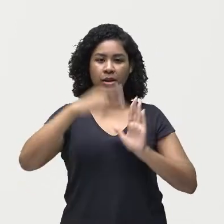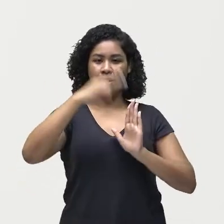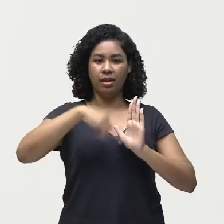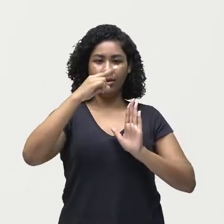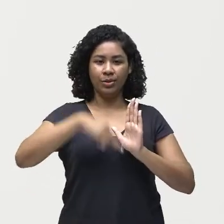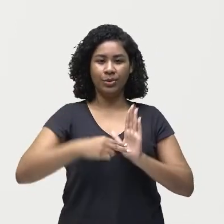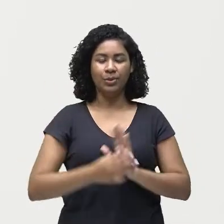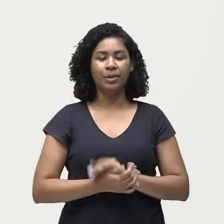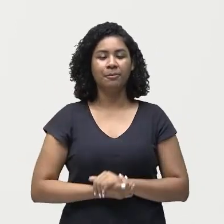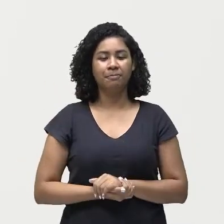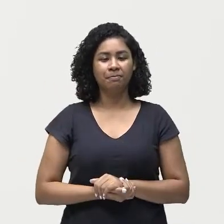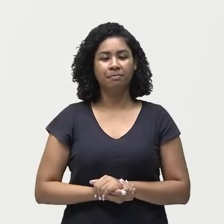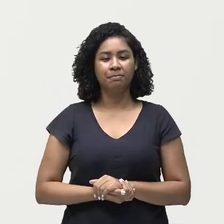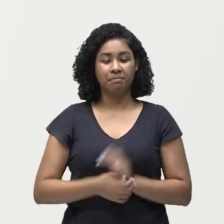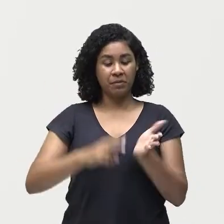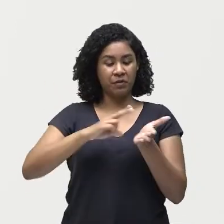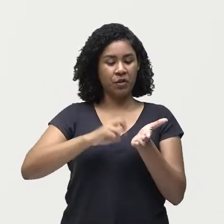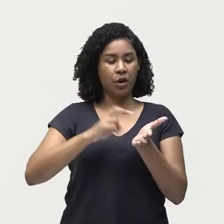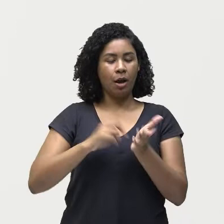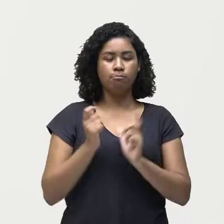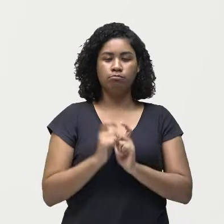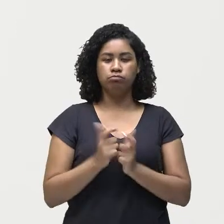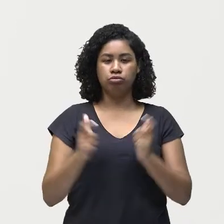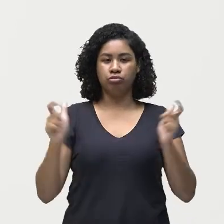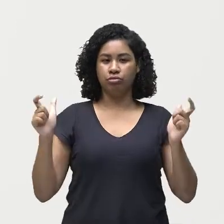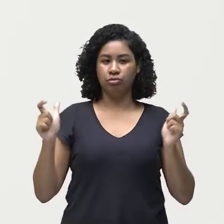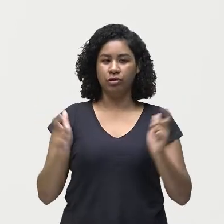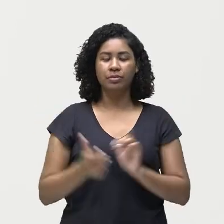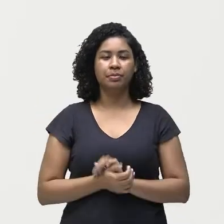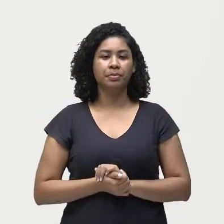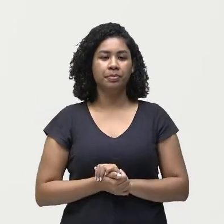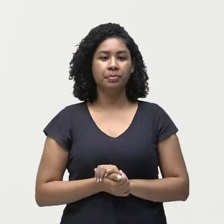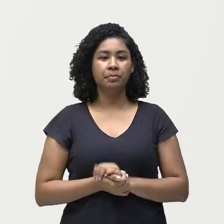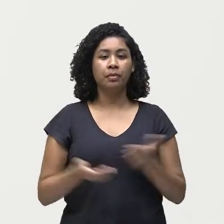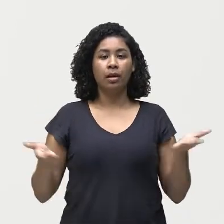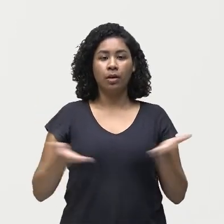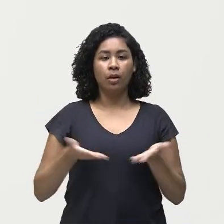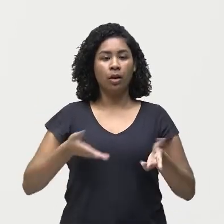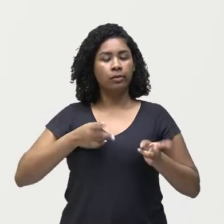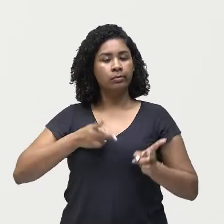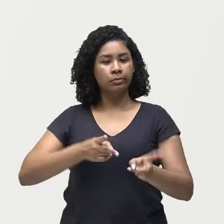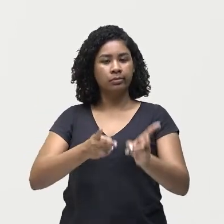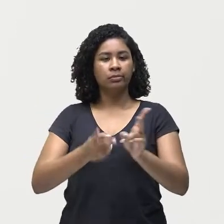que ele aumenta o vocabulário, ok? Vamos continuar então.